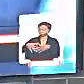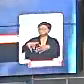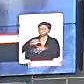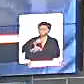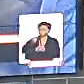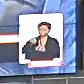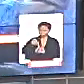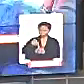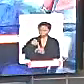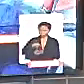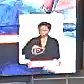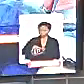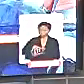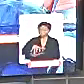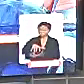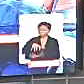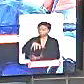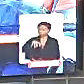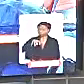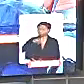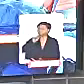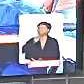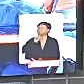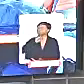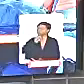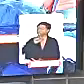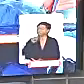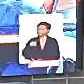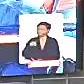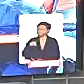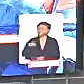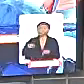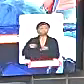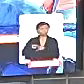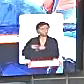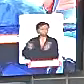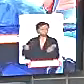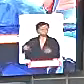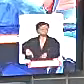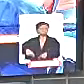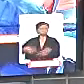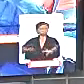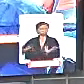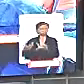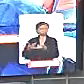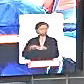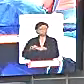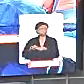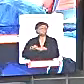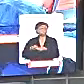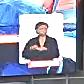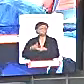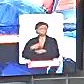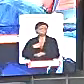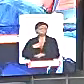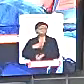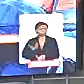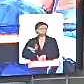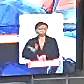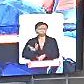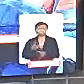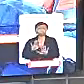envelhecendo e se tornando deficiente também n e e